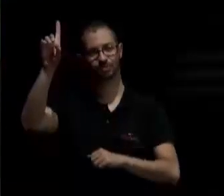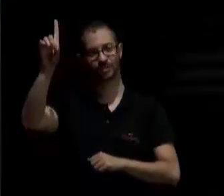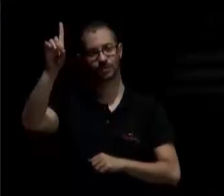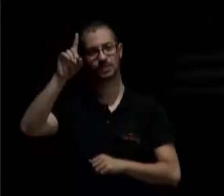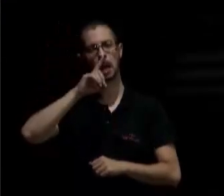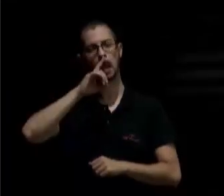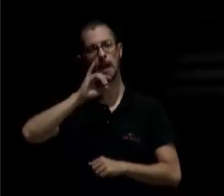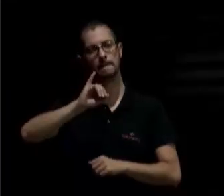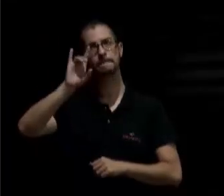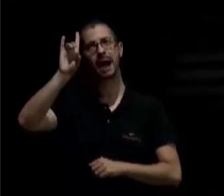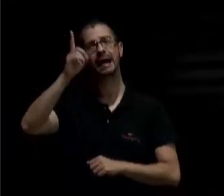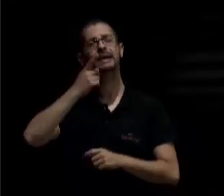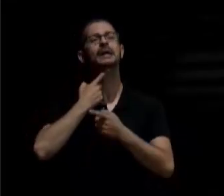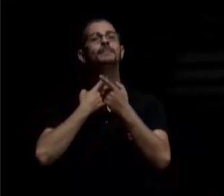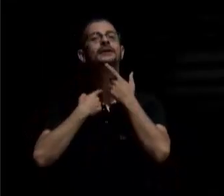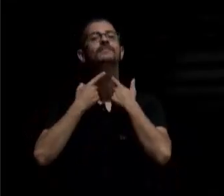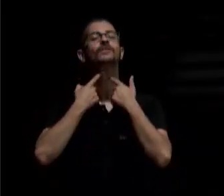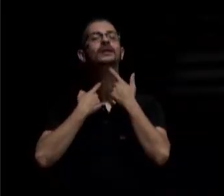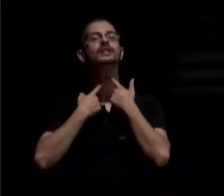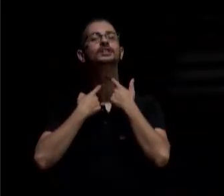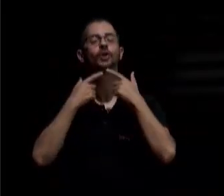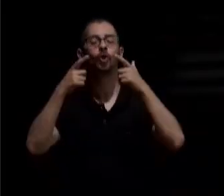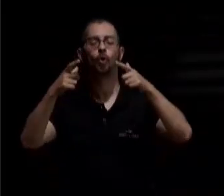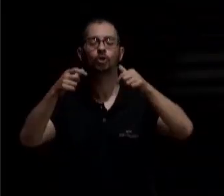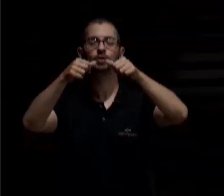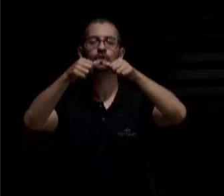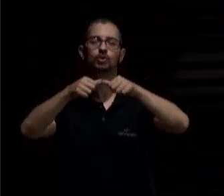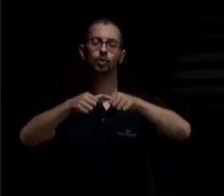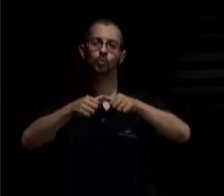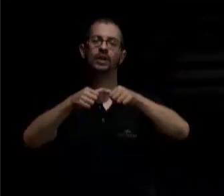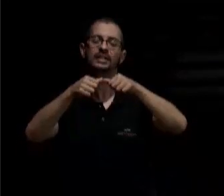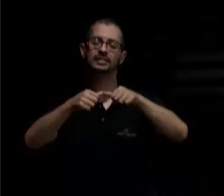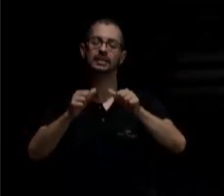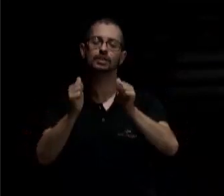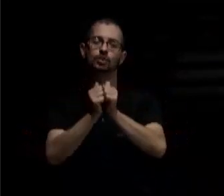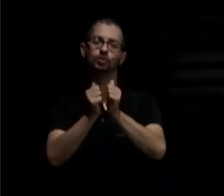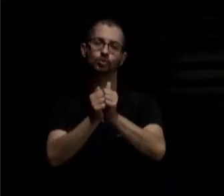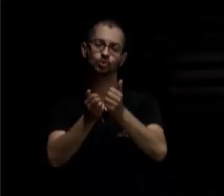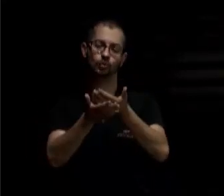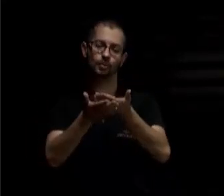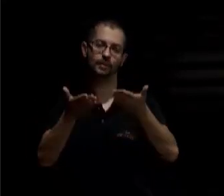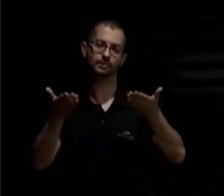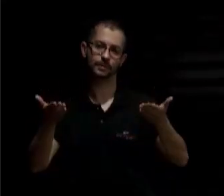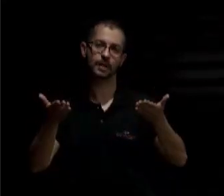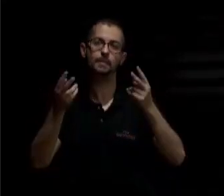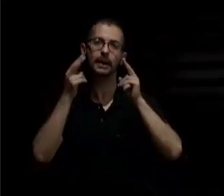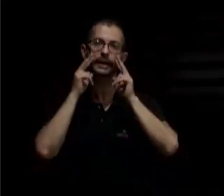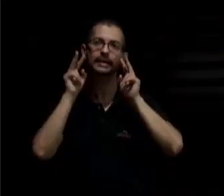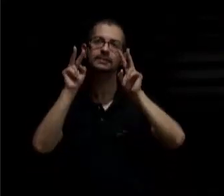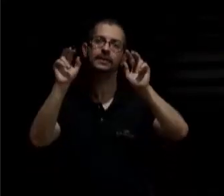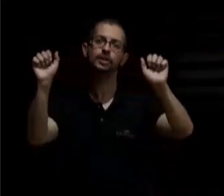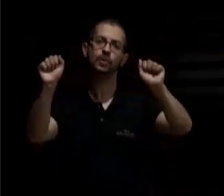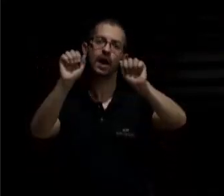Pai, a minha vontade é que onde eu estou, estejam também comigo os que me deste, para que vejam a minha glória